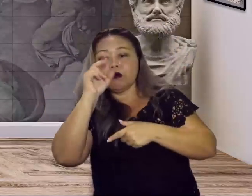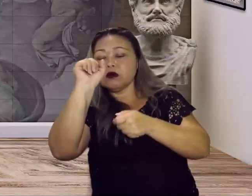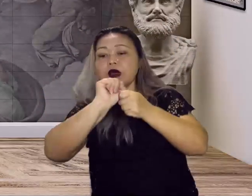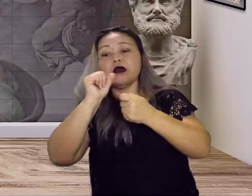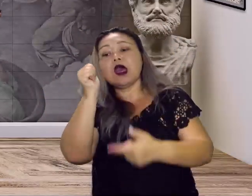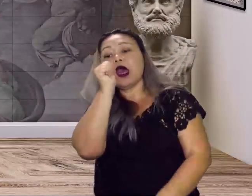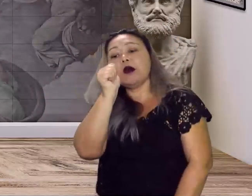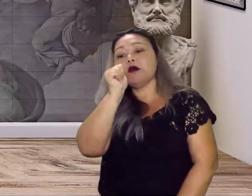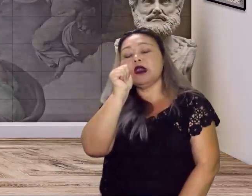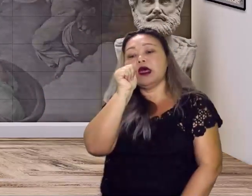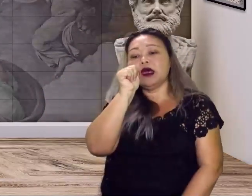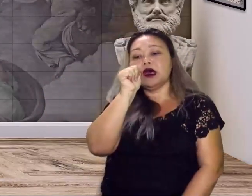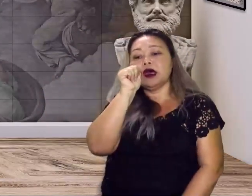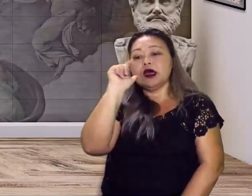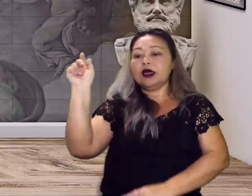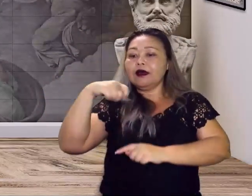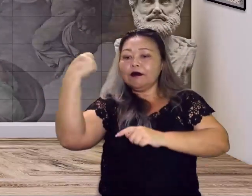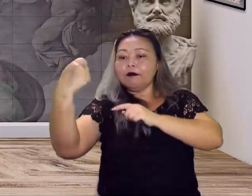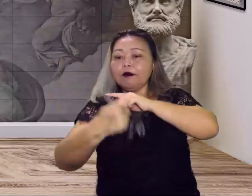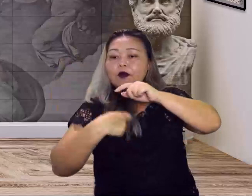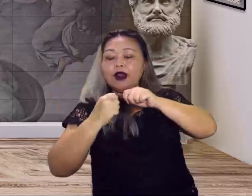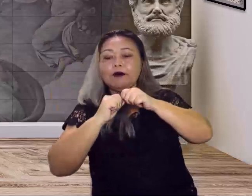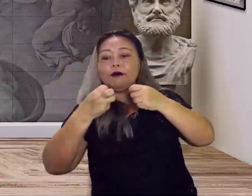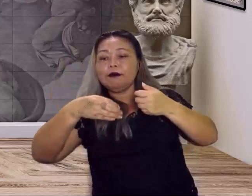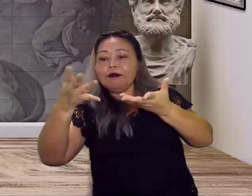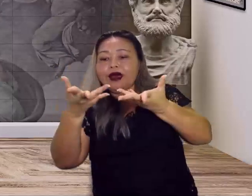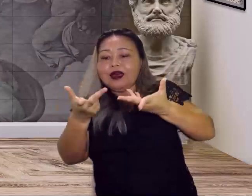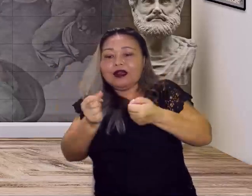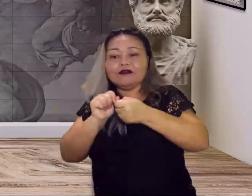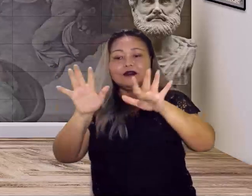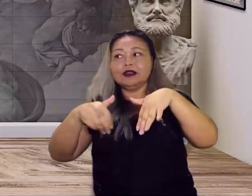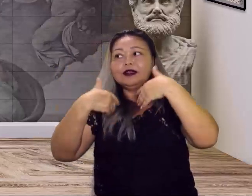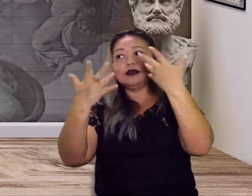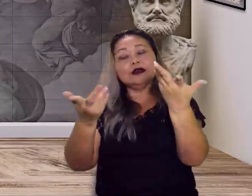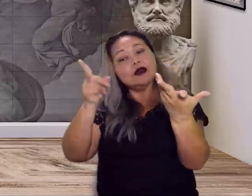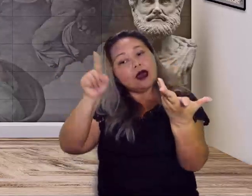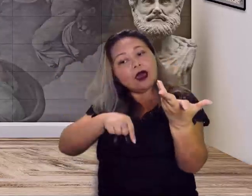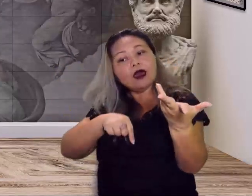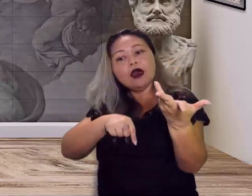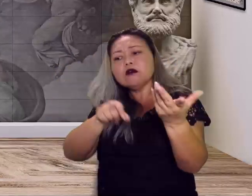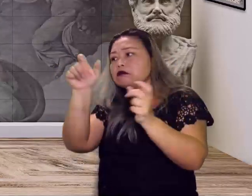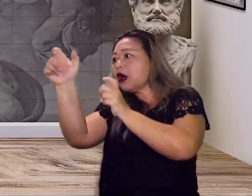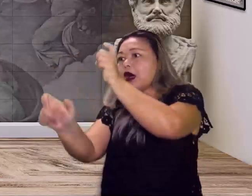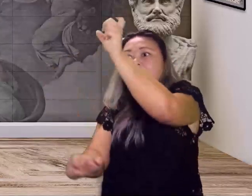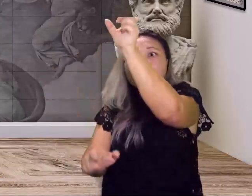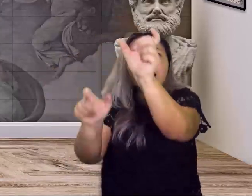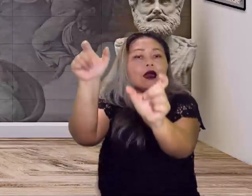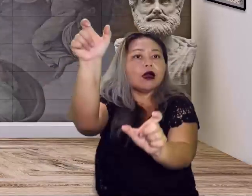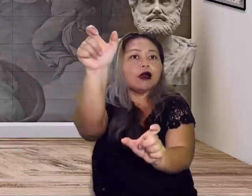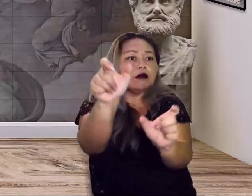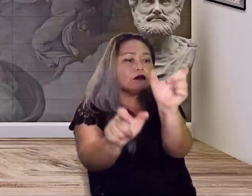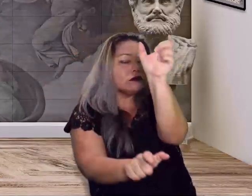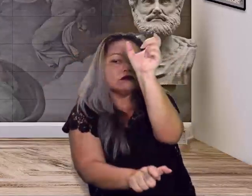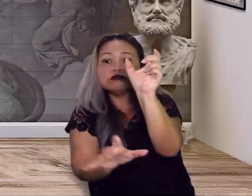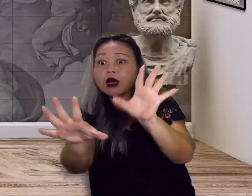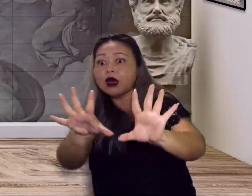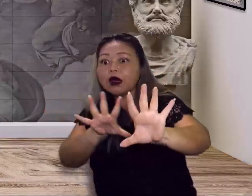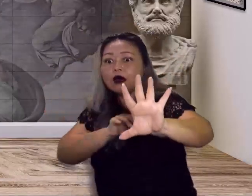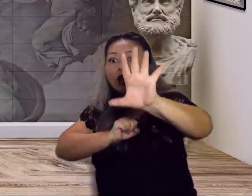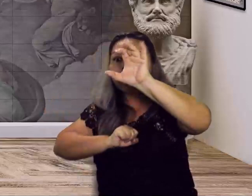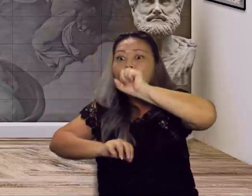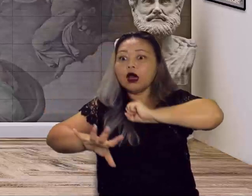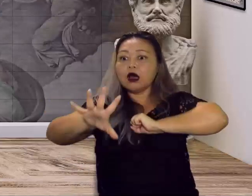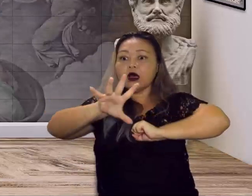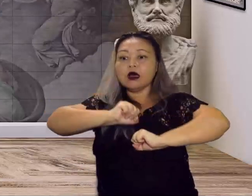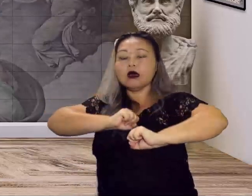as mulheres de Mulher Maravilha, não é verdade? Então são personificações de mitos que vamos adquirir na nossa